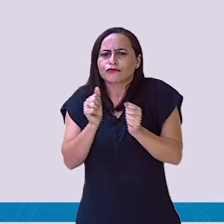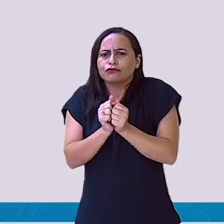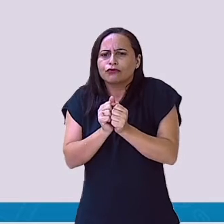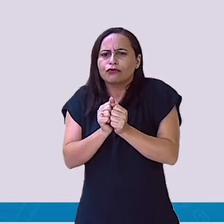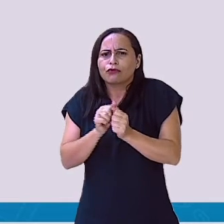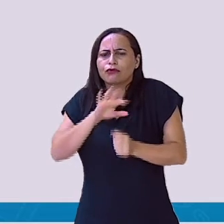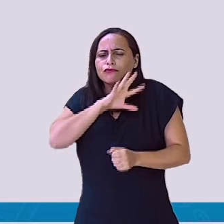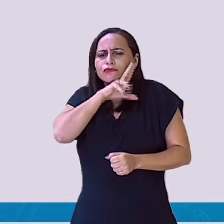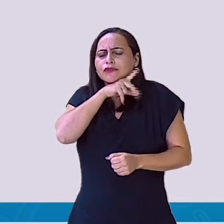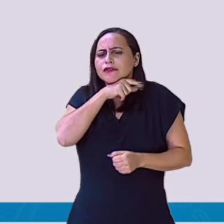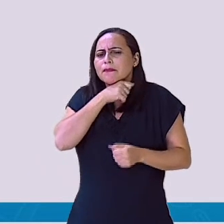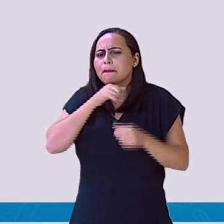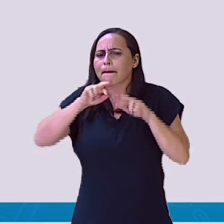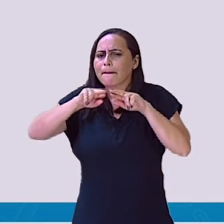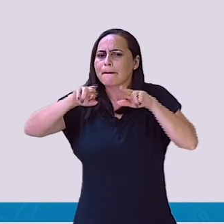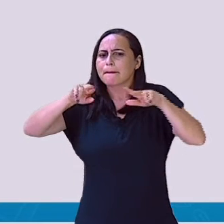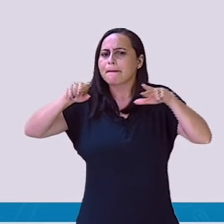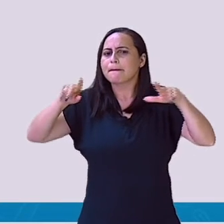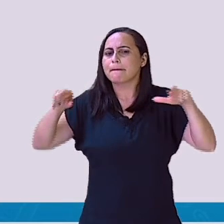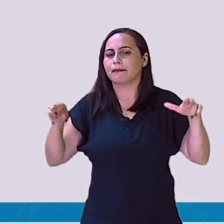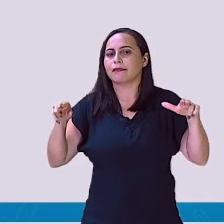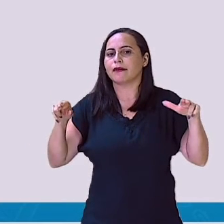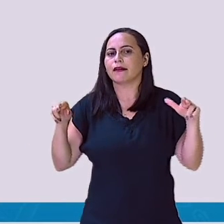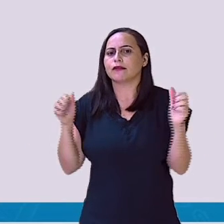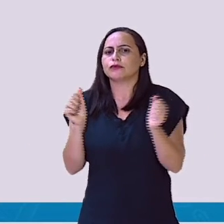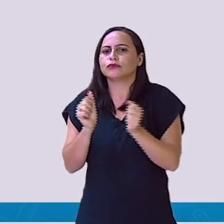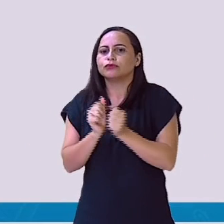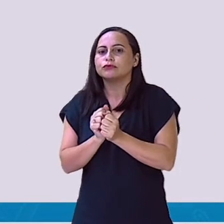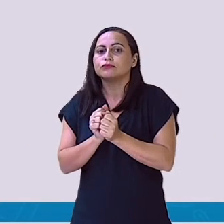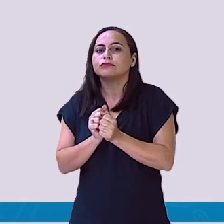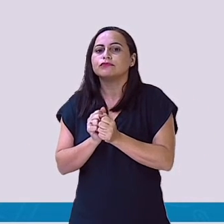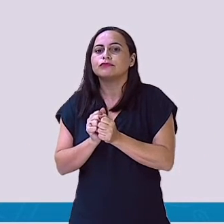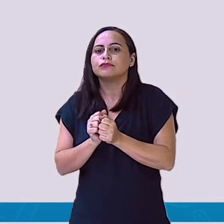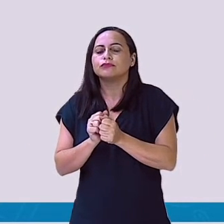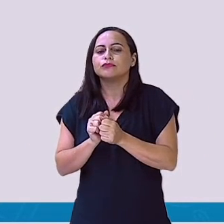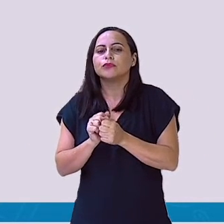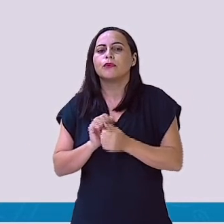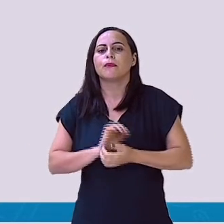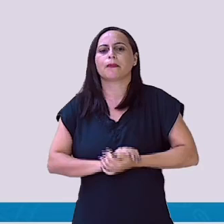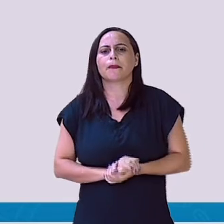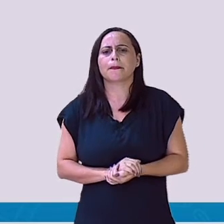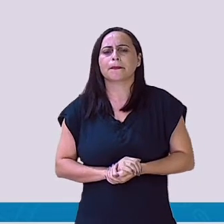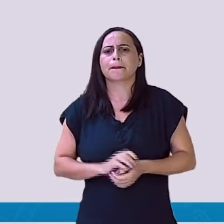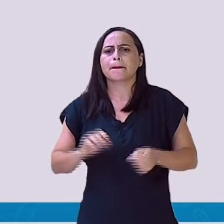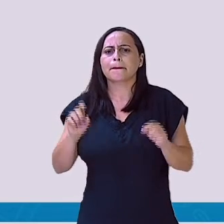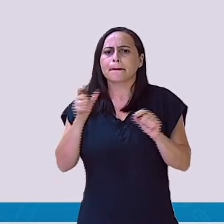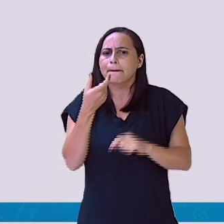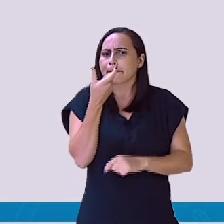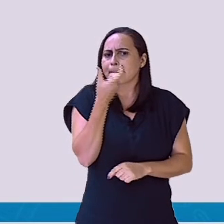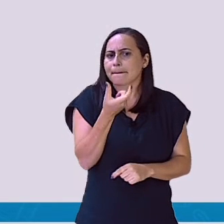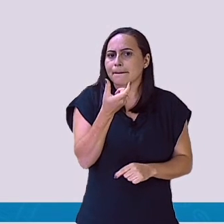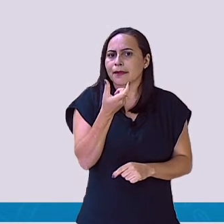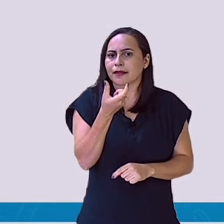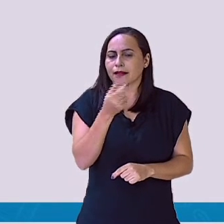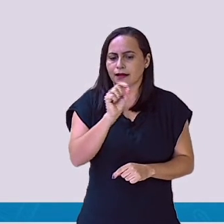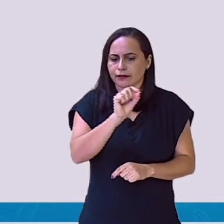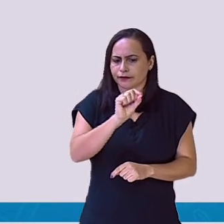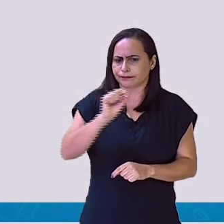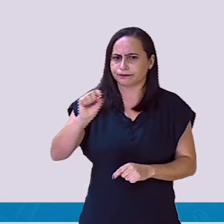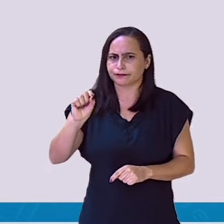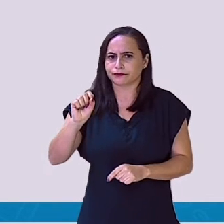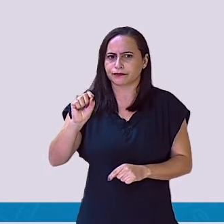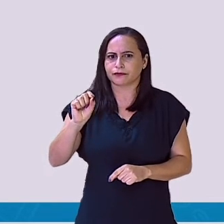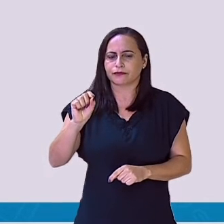enfim, de todas as coisas lindas que Deus criou. As palavras grifadas possuem. Então, nós temos ali